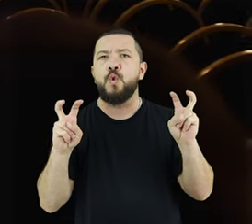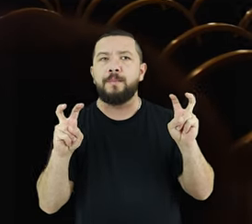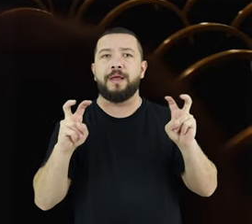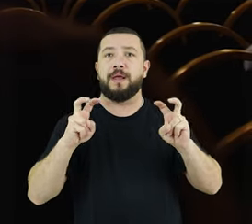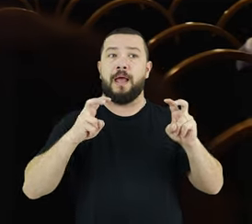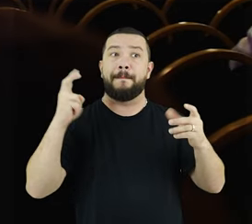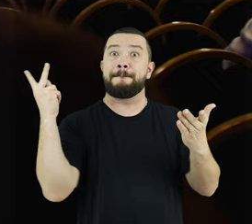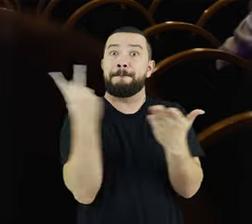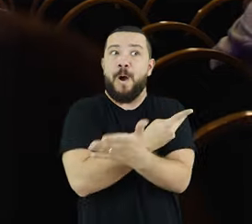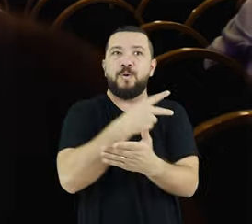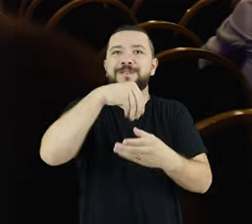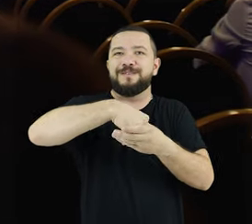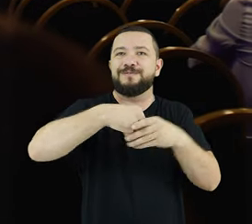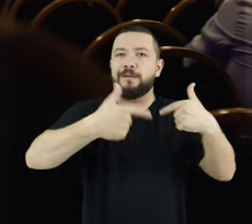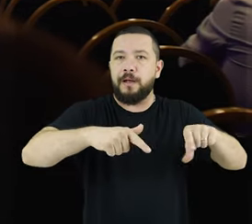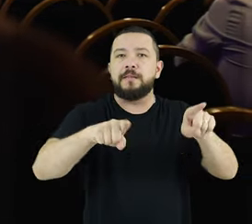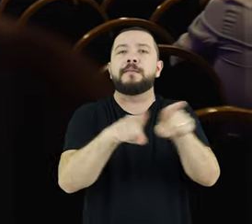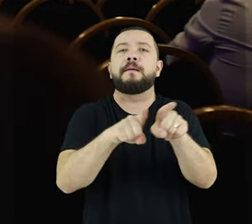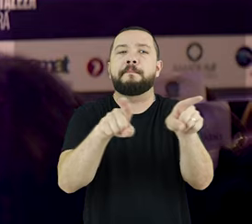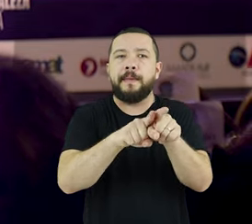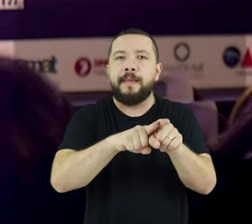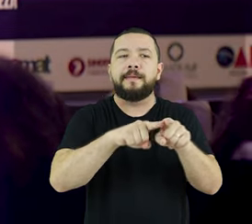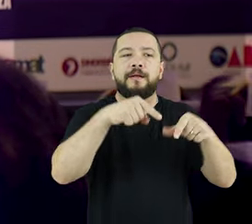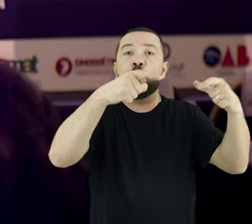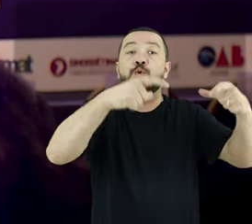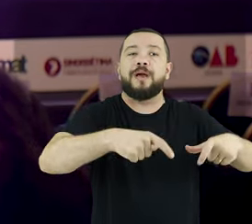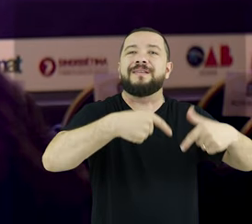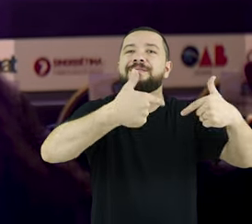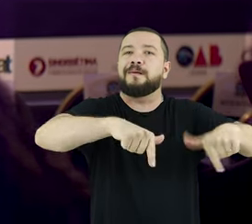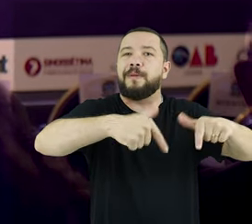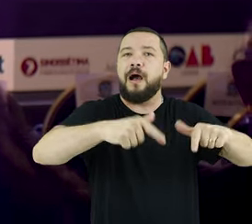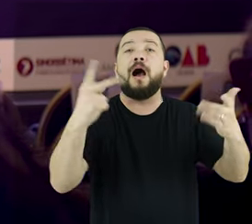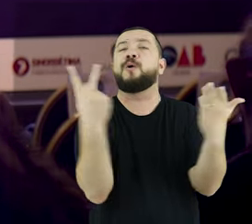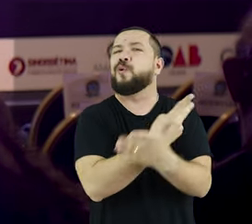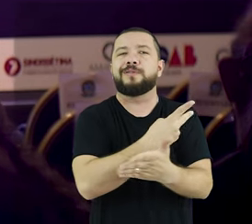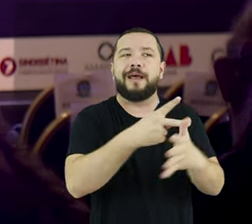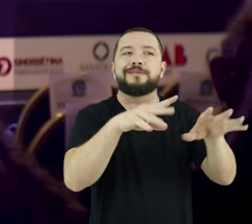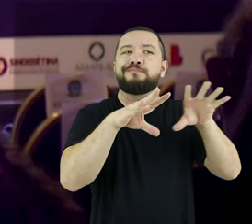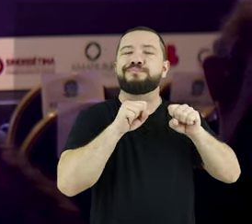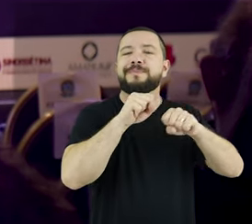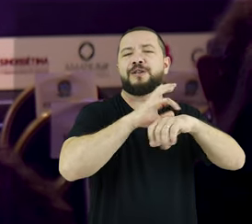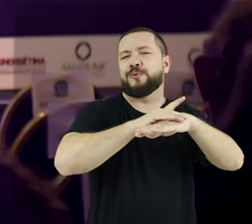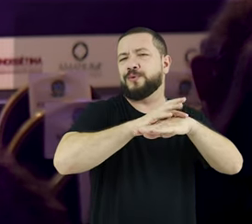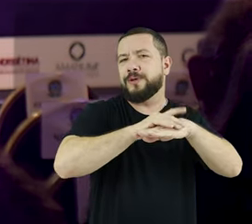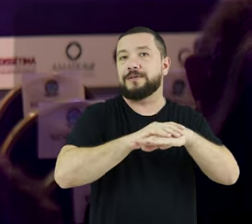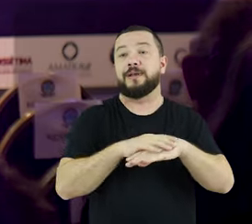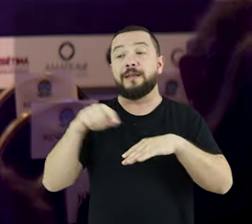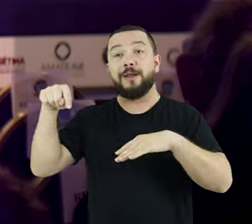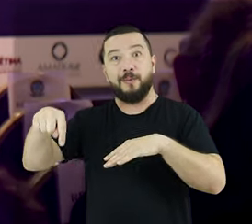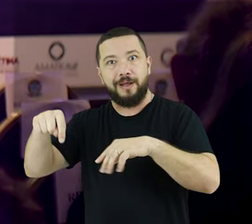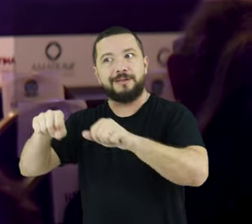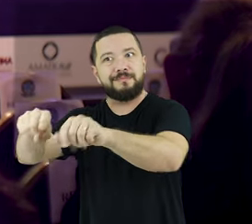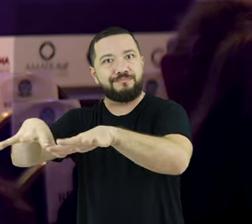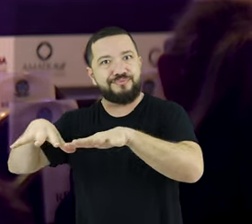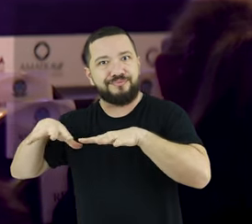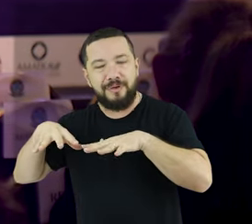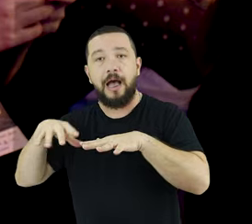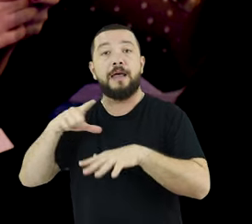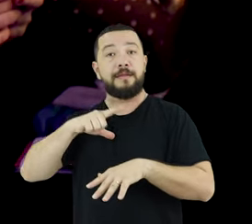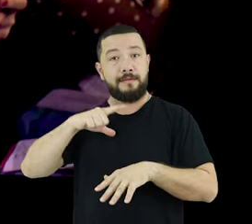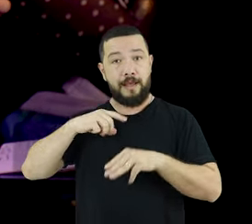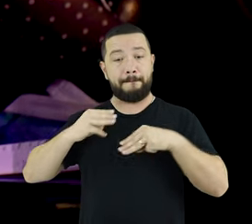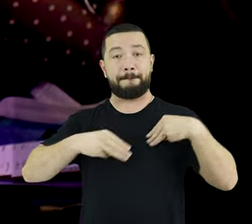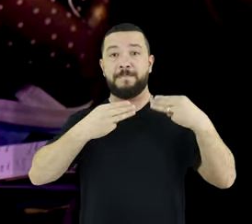de trabalho e de doenças profissionais. Tema da palestra apresentada durante o Seminário Internacional de Trabalho